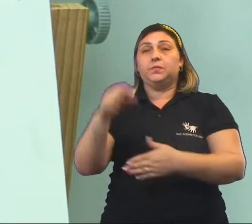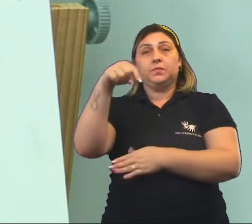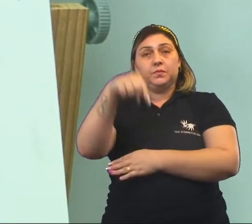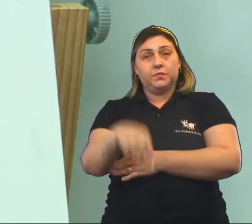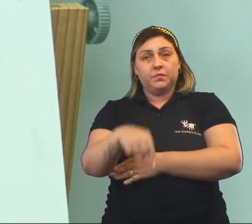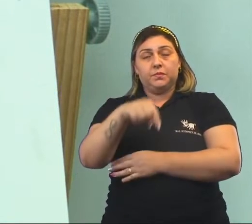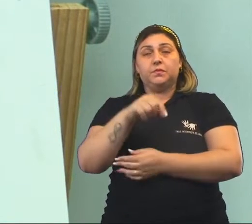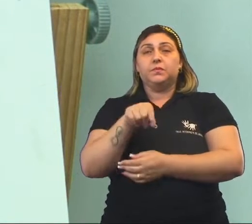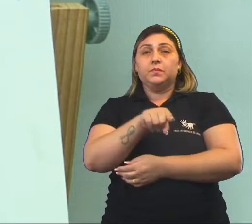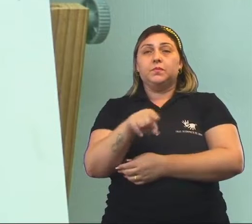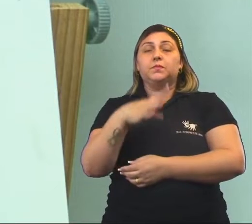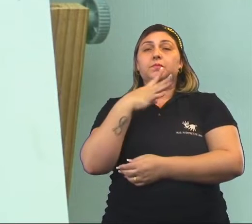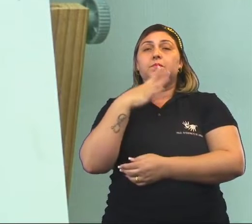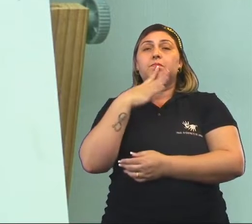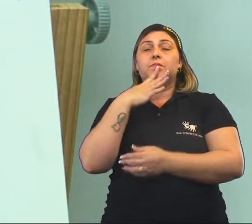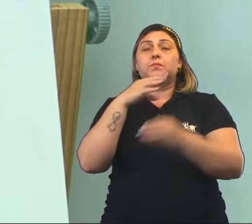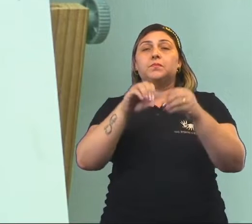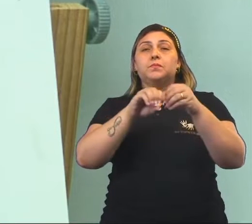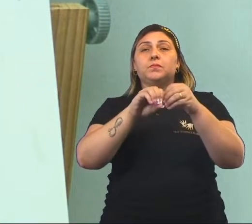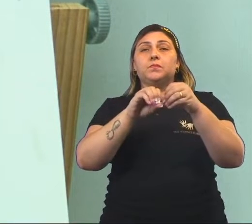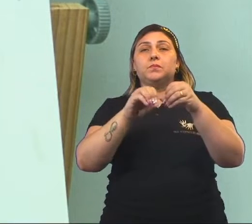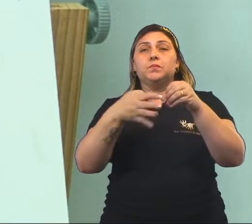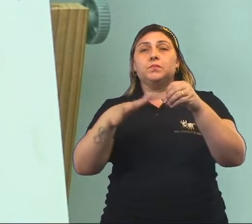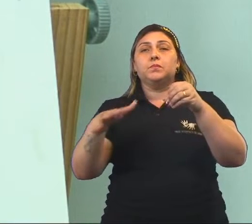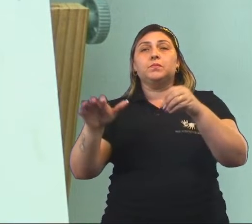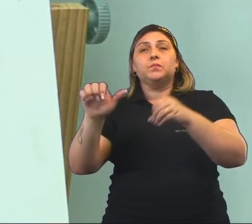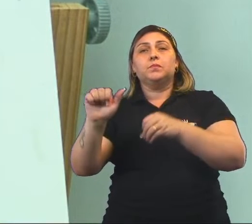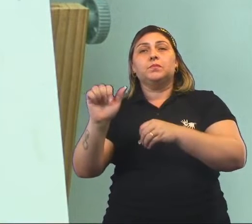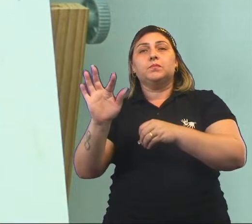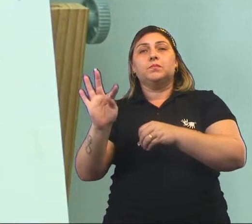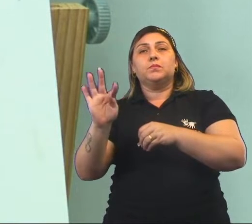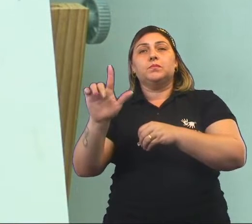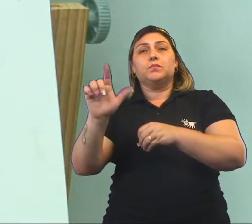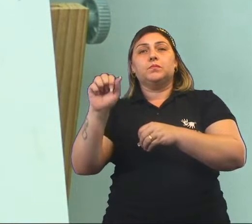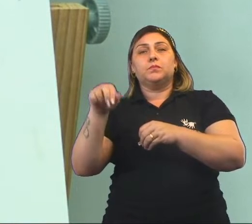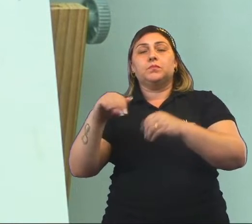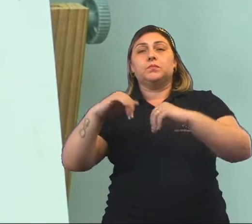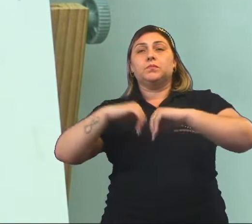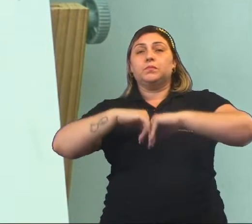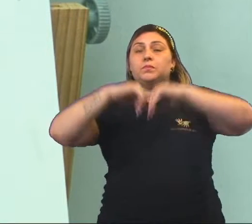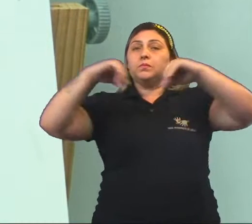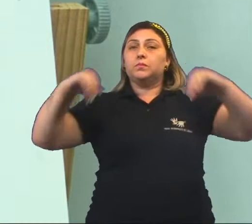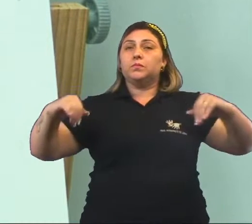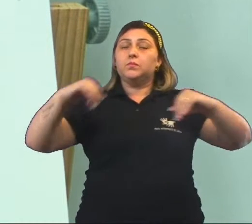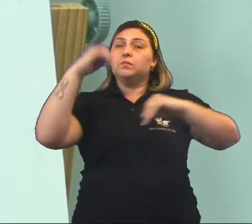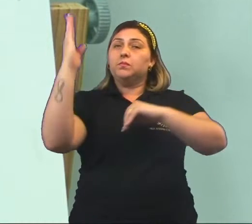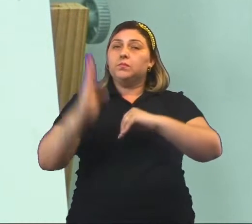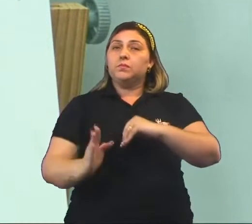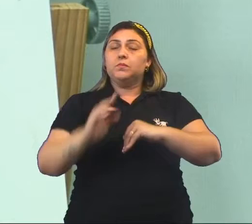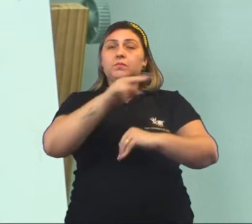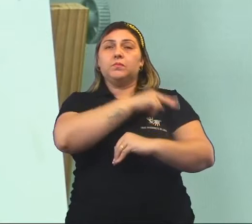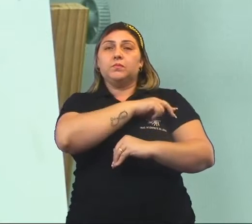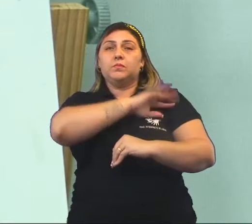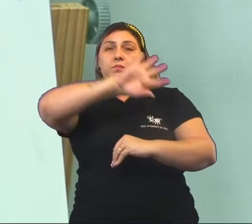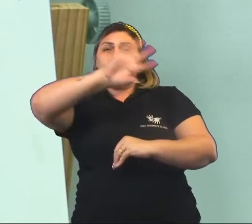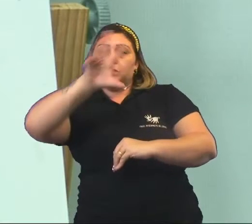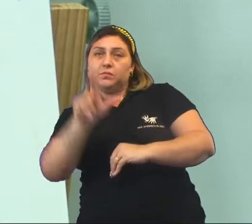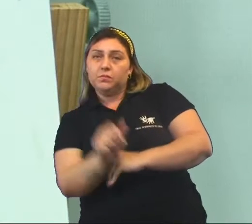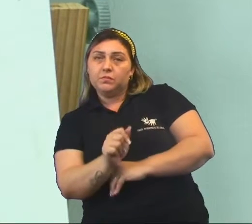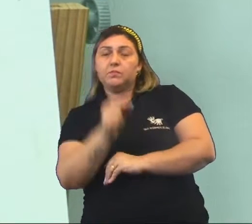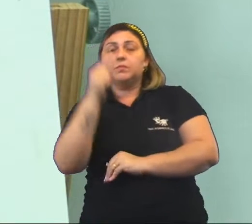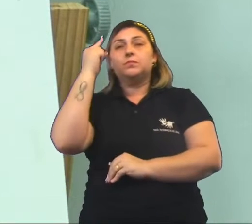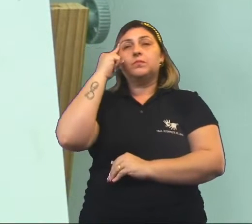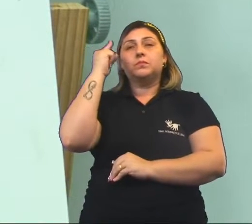vivos. Você conhece o Oceano Atlântico? É aquele marzão que separa o Brasil da África. Então, dá para imaginar os pobres